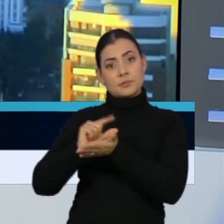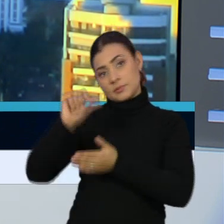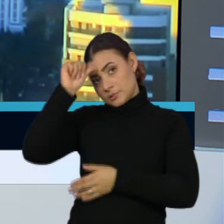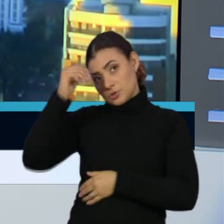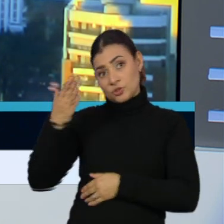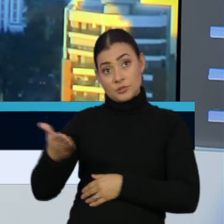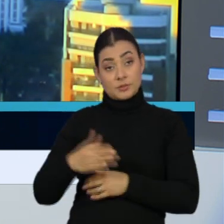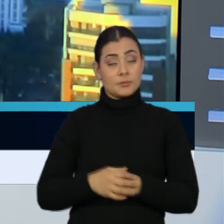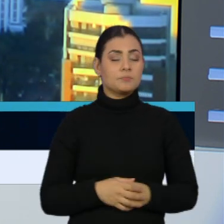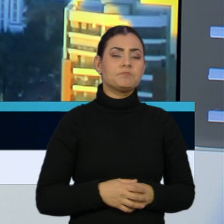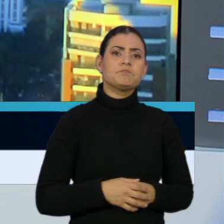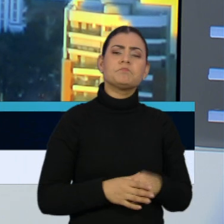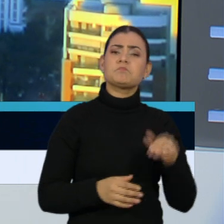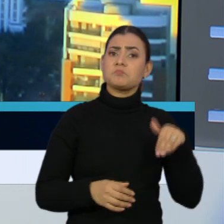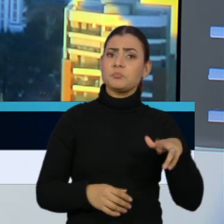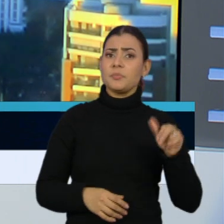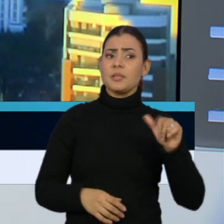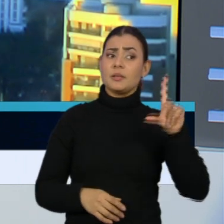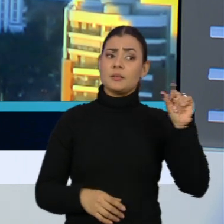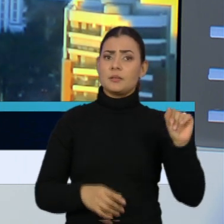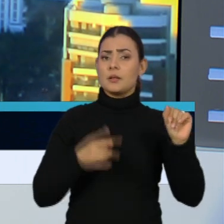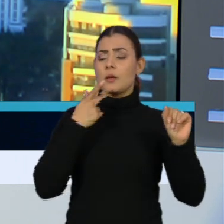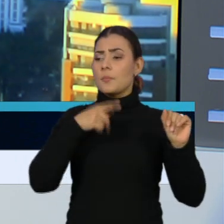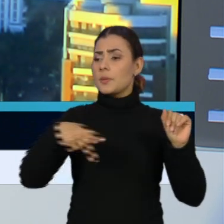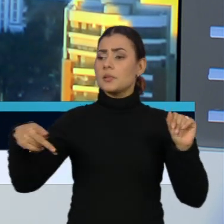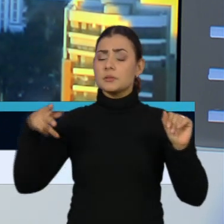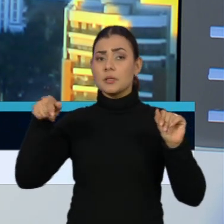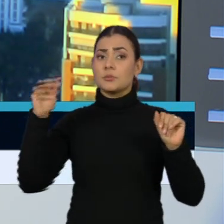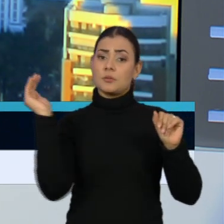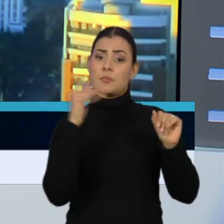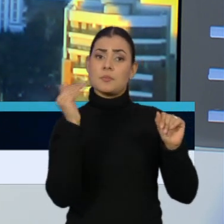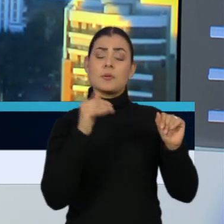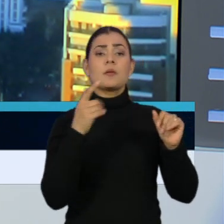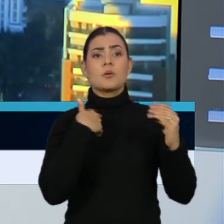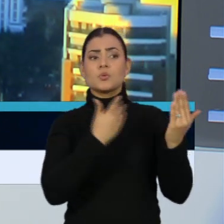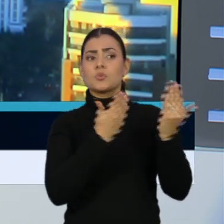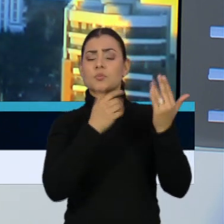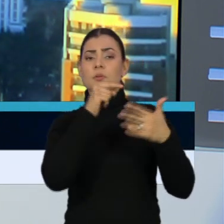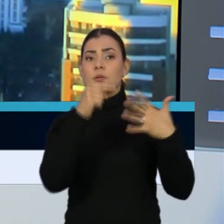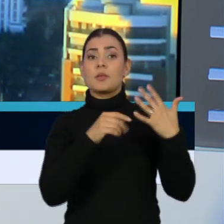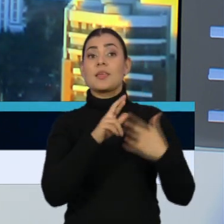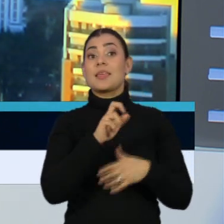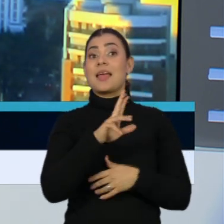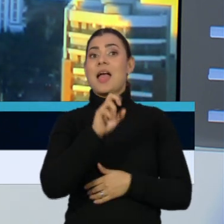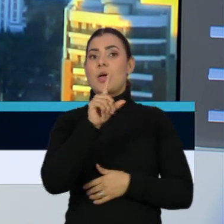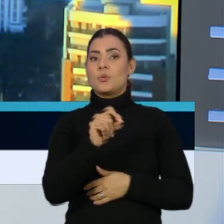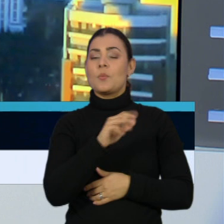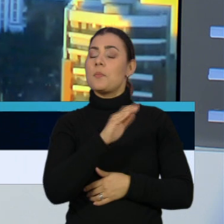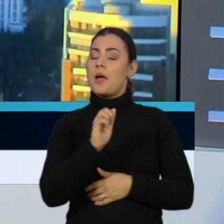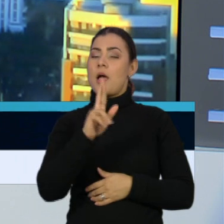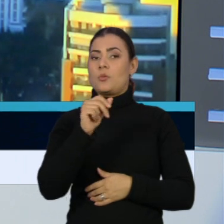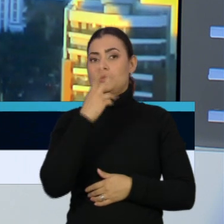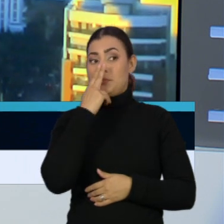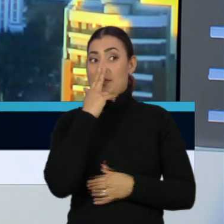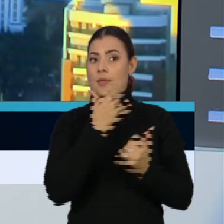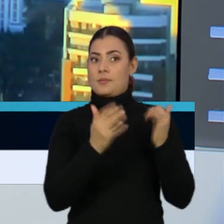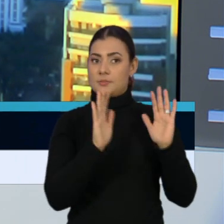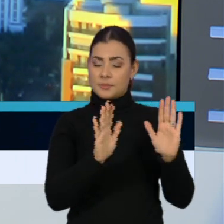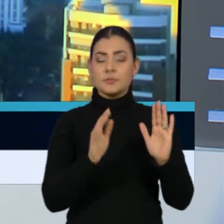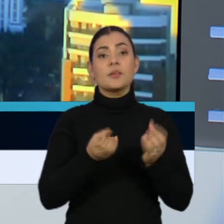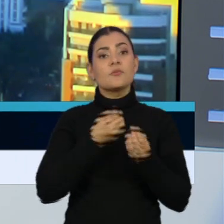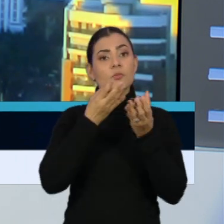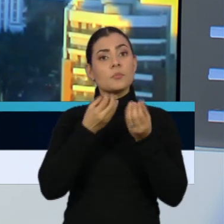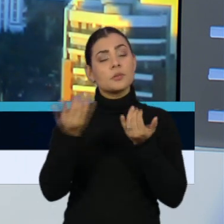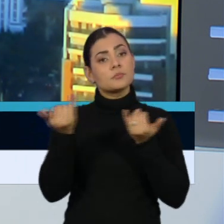Covaxin. De acordo com Miranda, o presidente teria atribuído as suspeitas a Ricardo Barros. Nós voltamos com mais informações sobre o